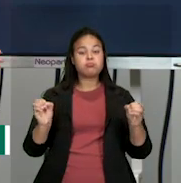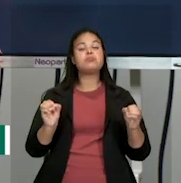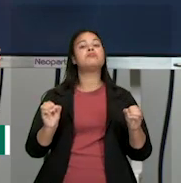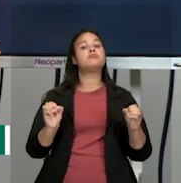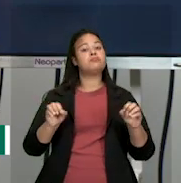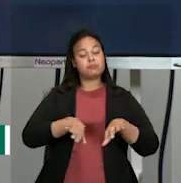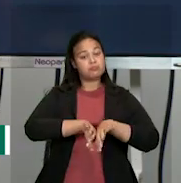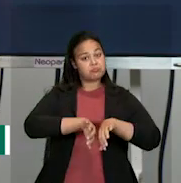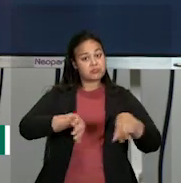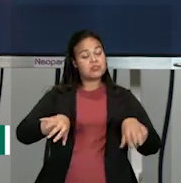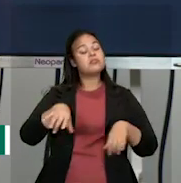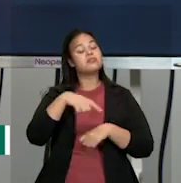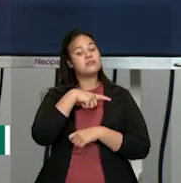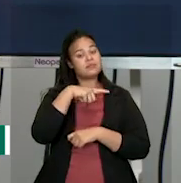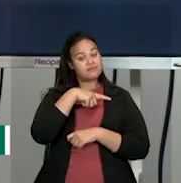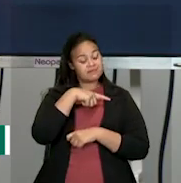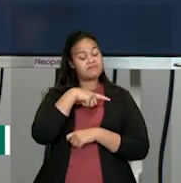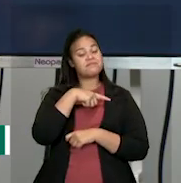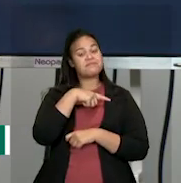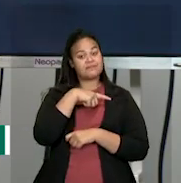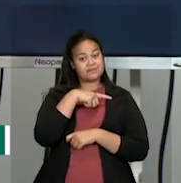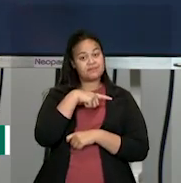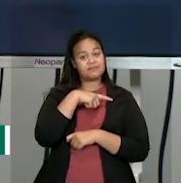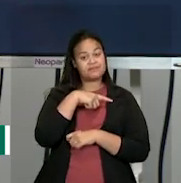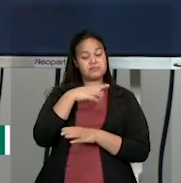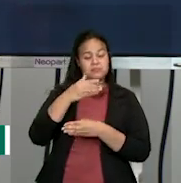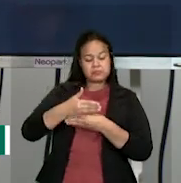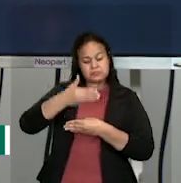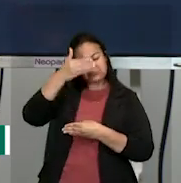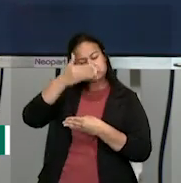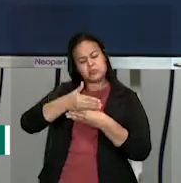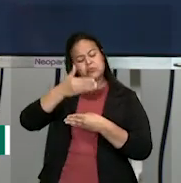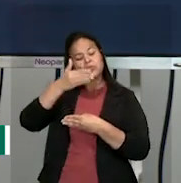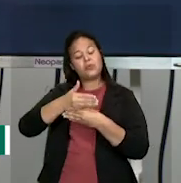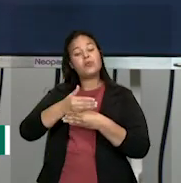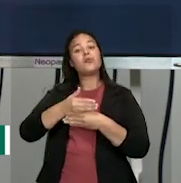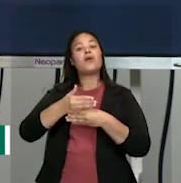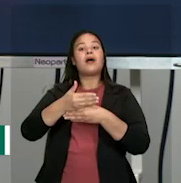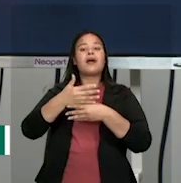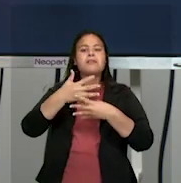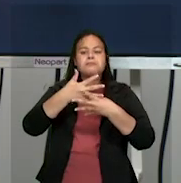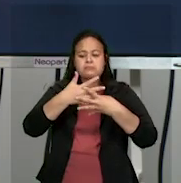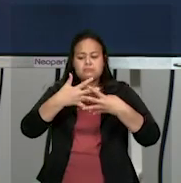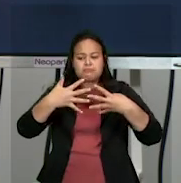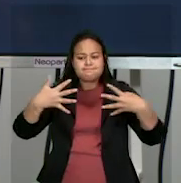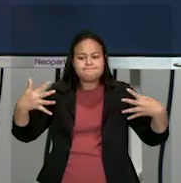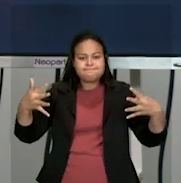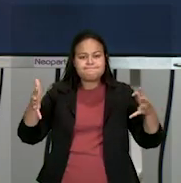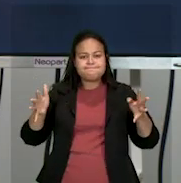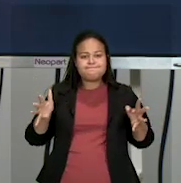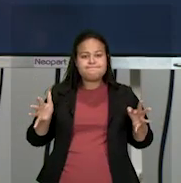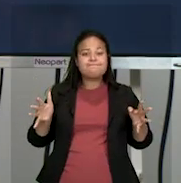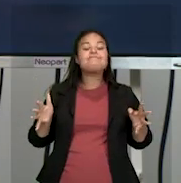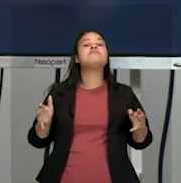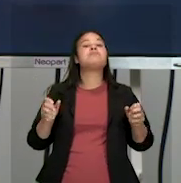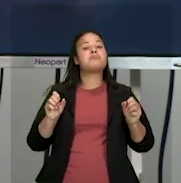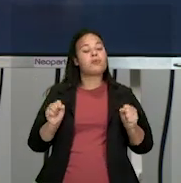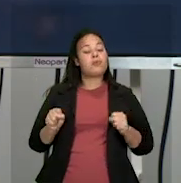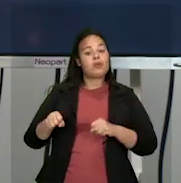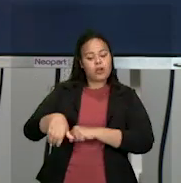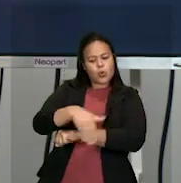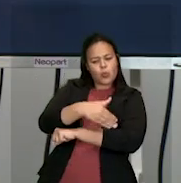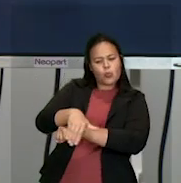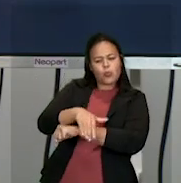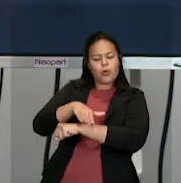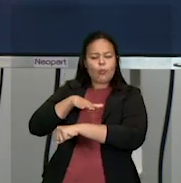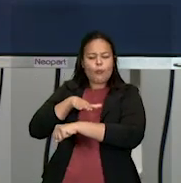construções, né? Às vezes, em vez de muro, você vai ver cercas. pode ter estradas que não